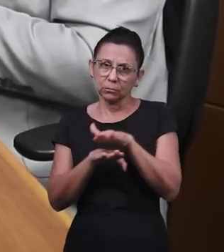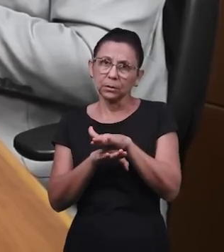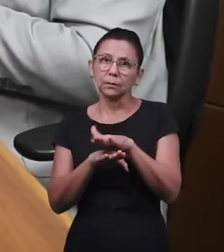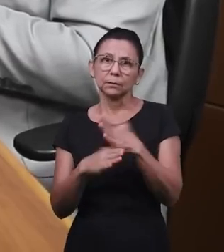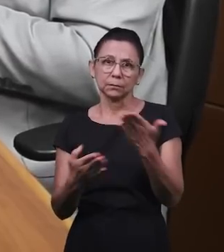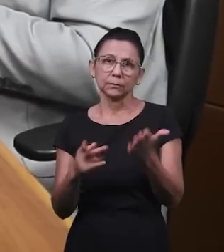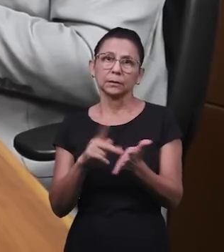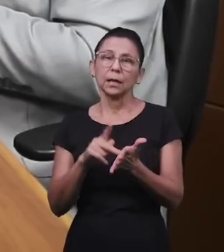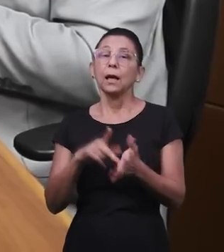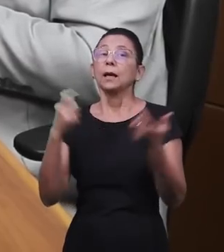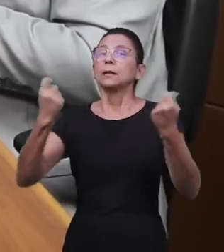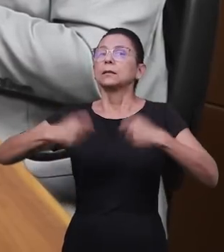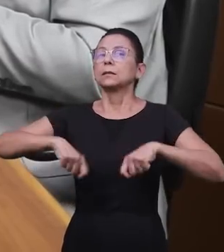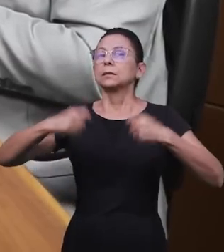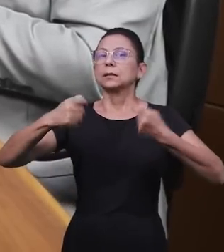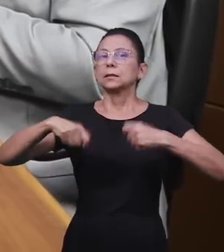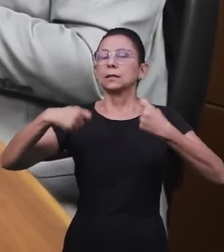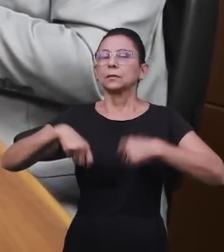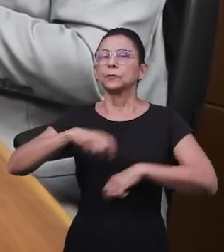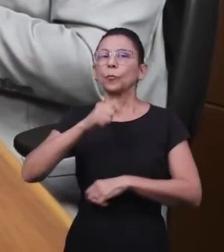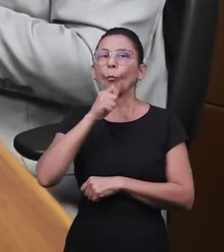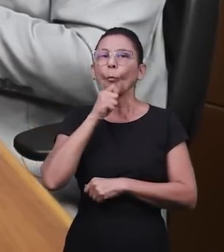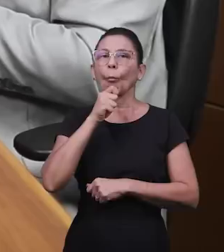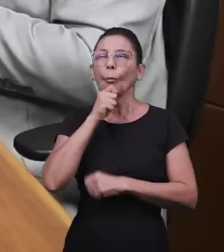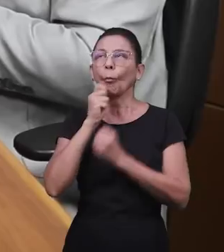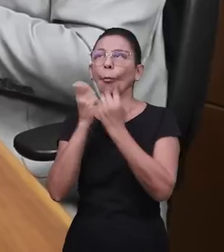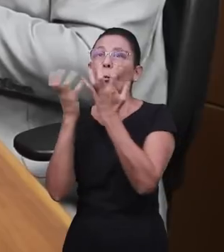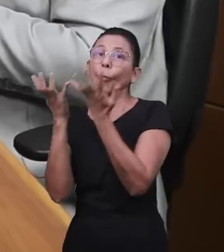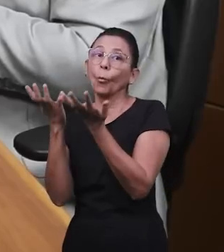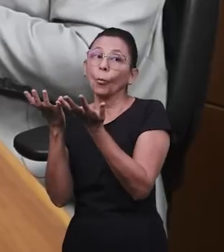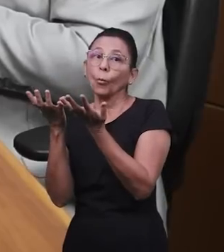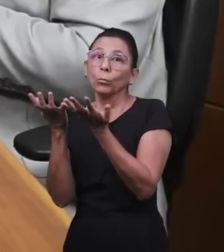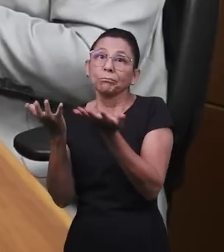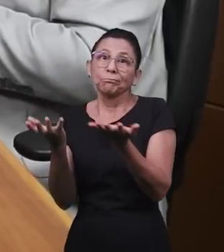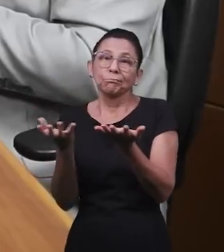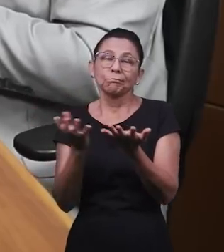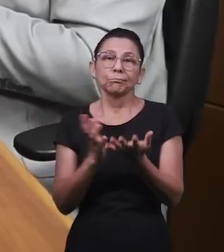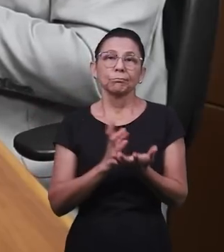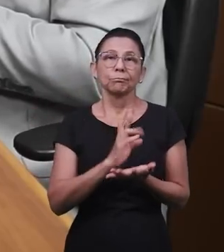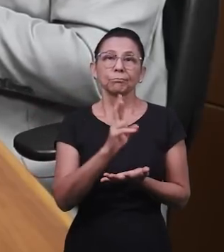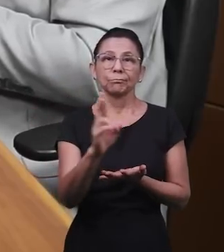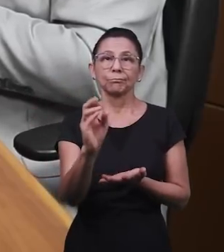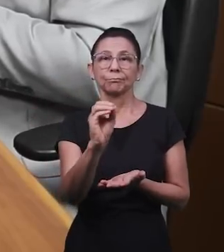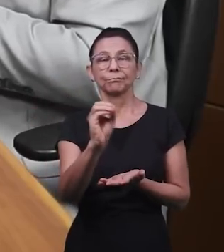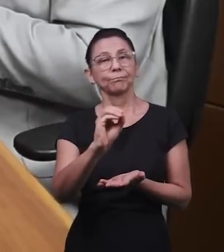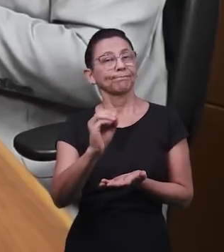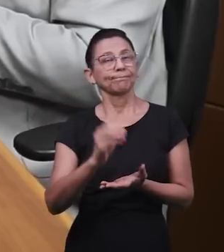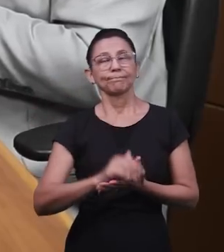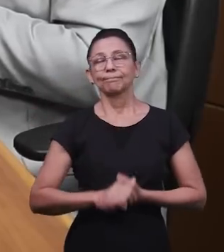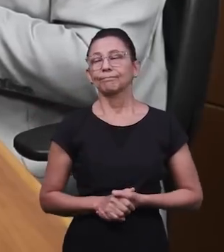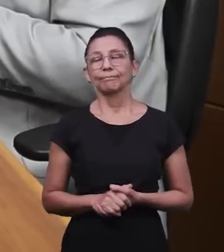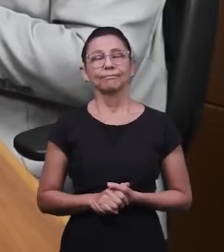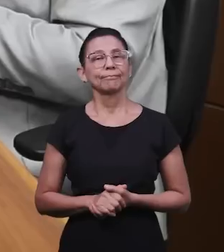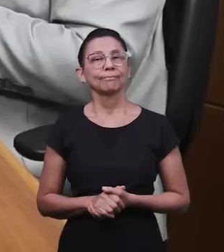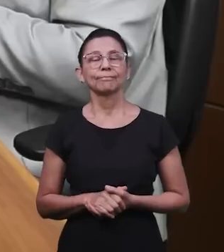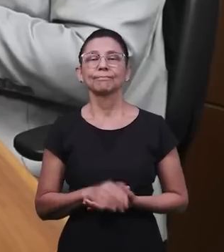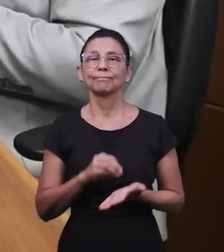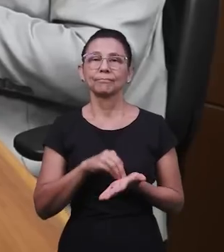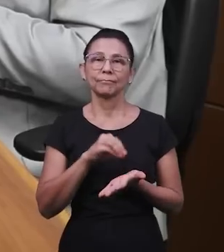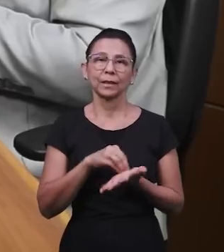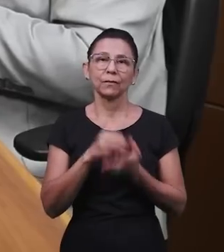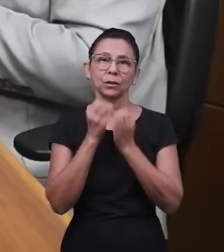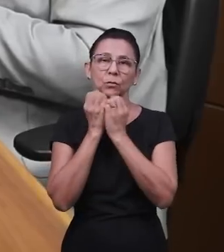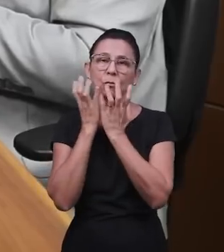nossa vida. Sem a confissão, por isso que muita gente ora e não consegue resposta, porque está faltando